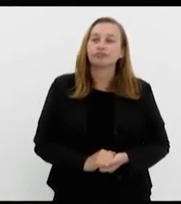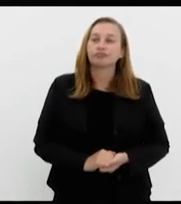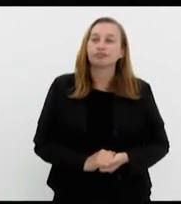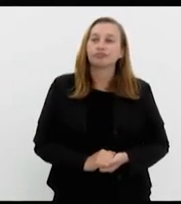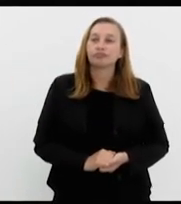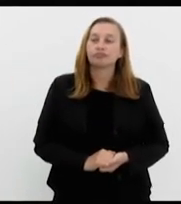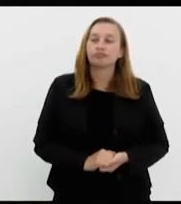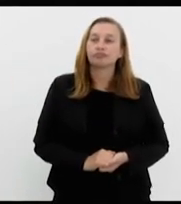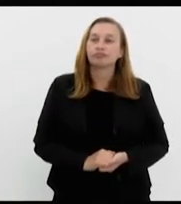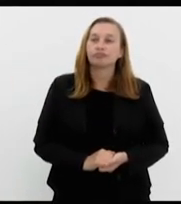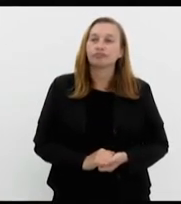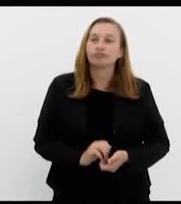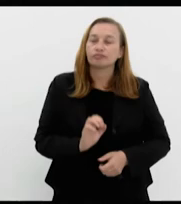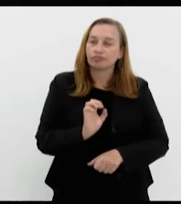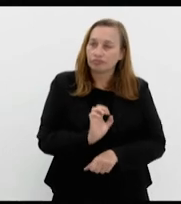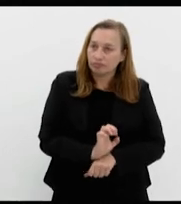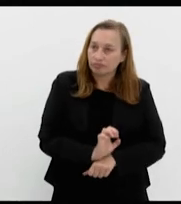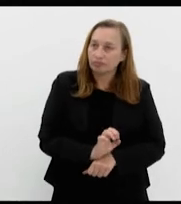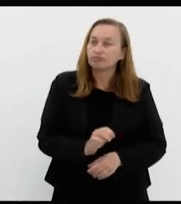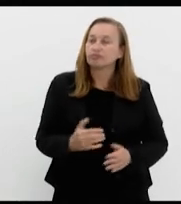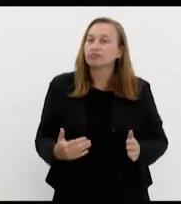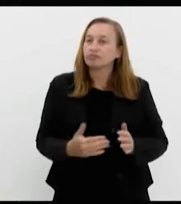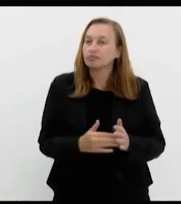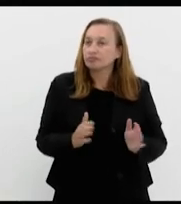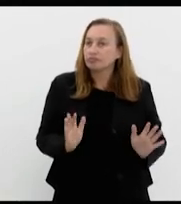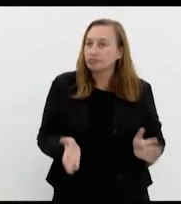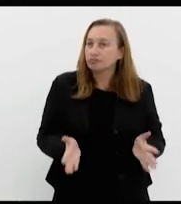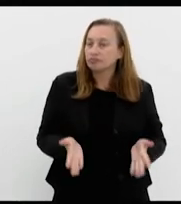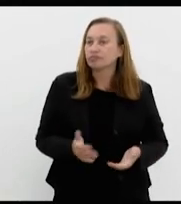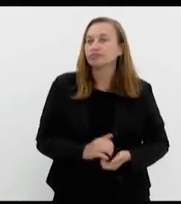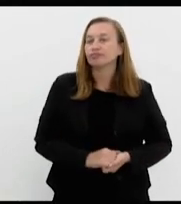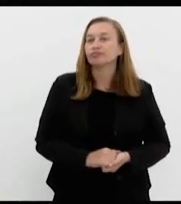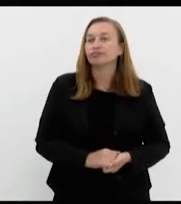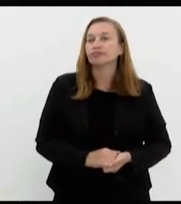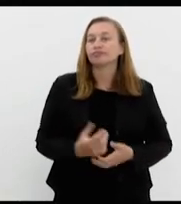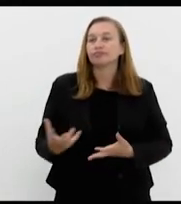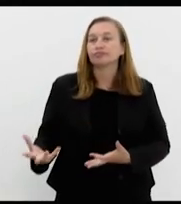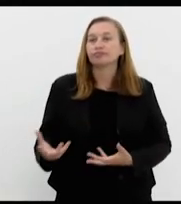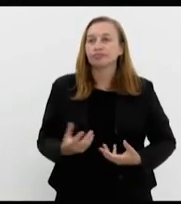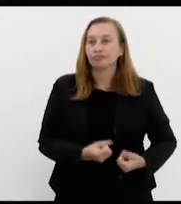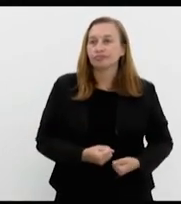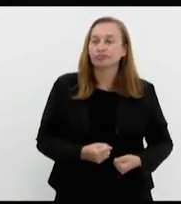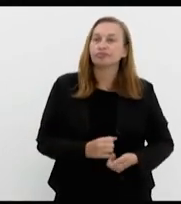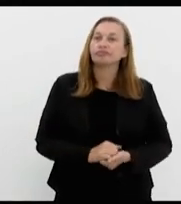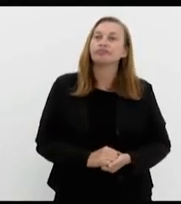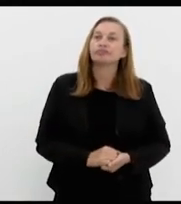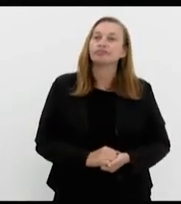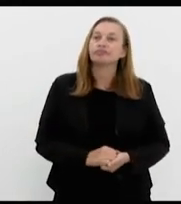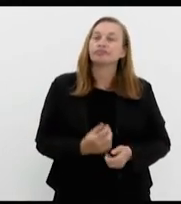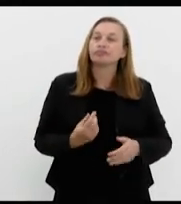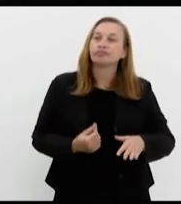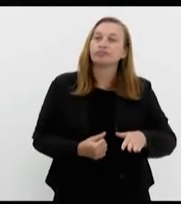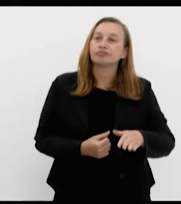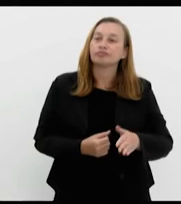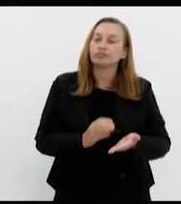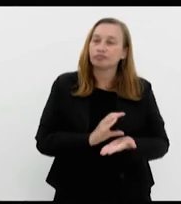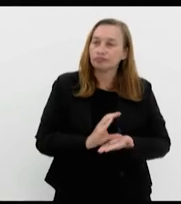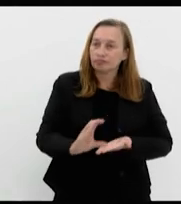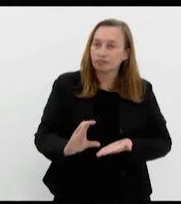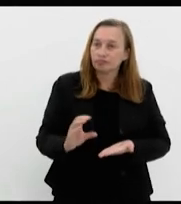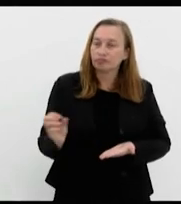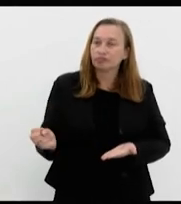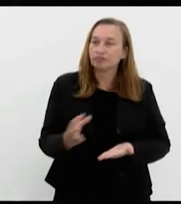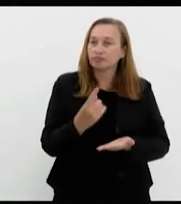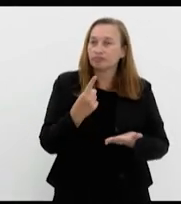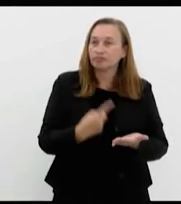ser o Estado que tem até agora aqui a previsão de receber o maior aporte de recursos no novo PAC. A gente vai